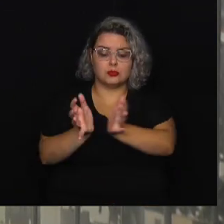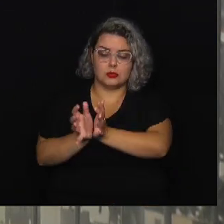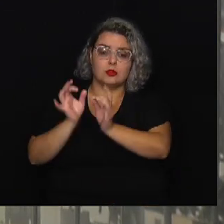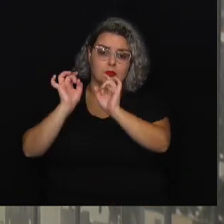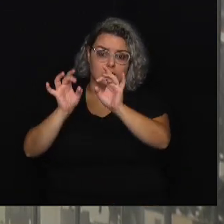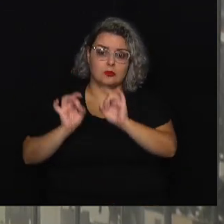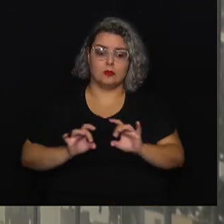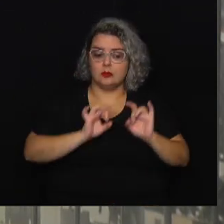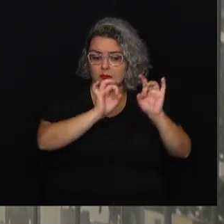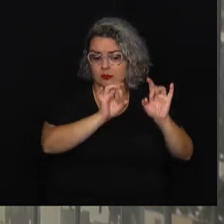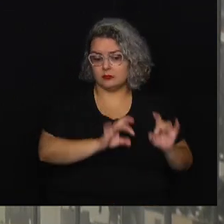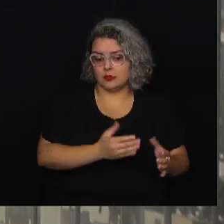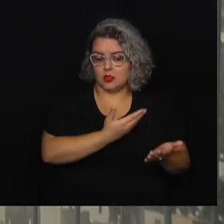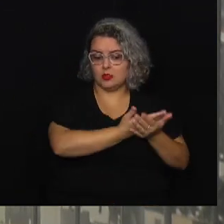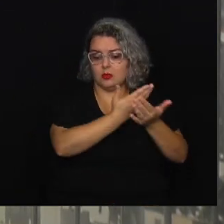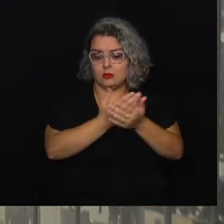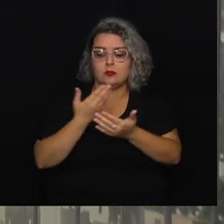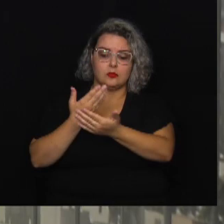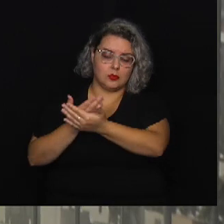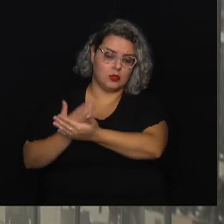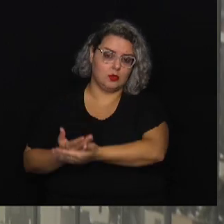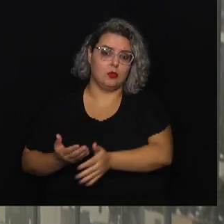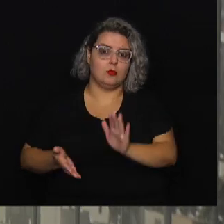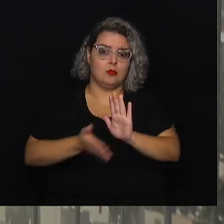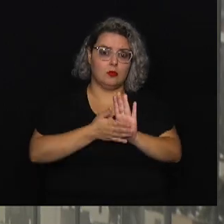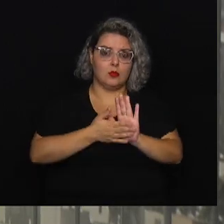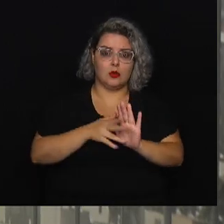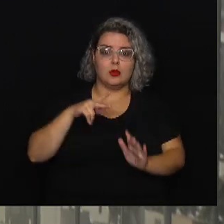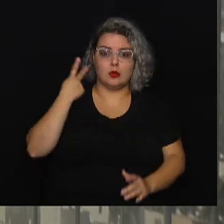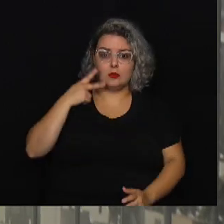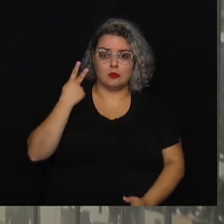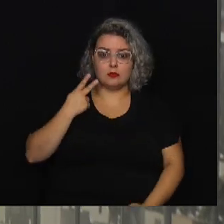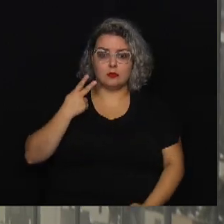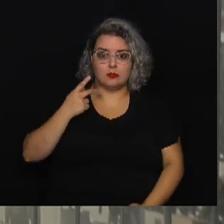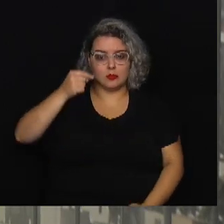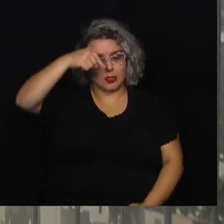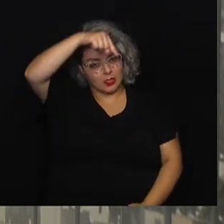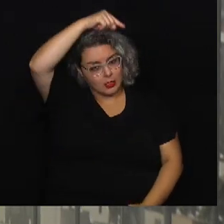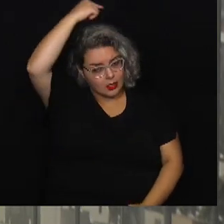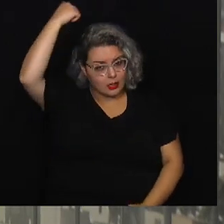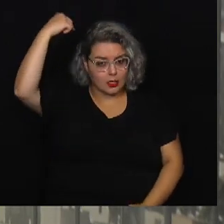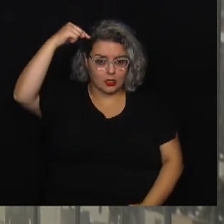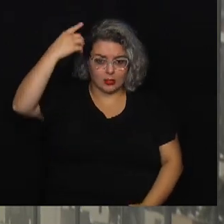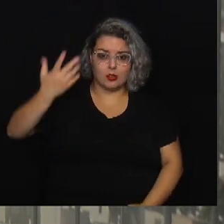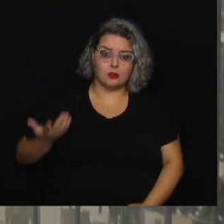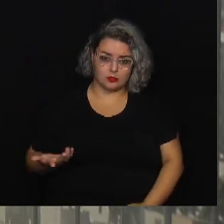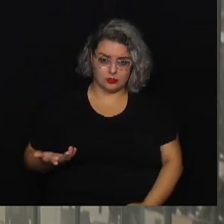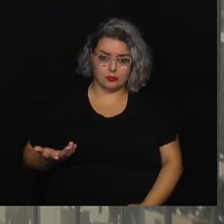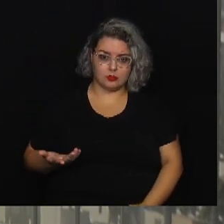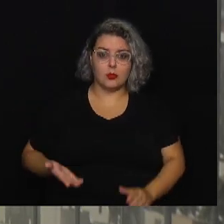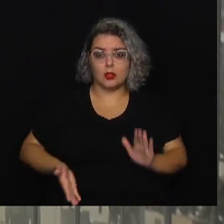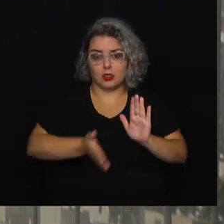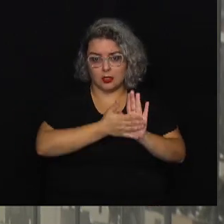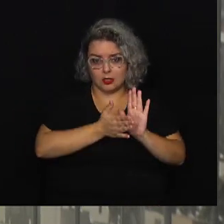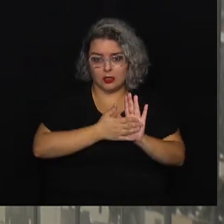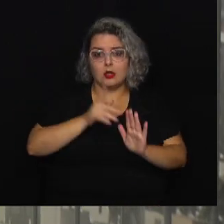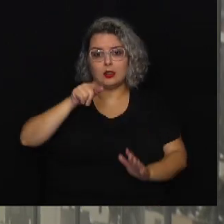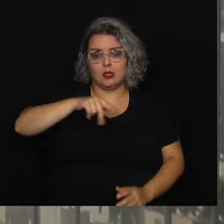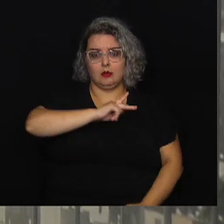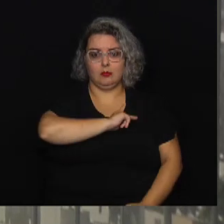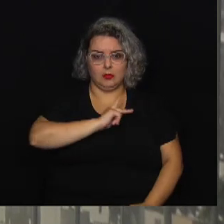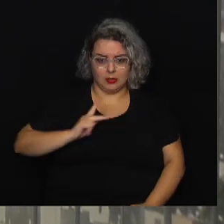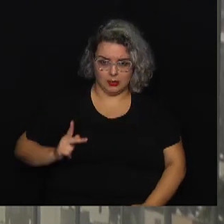de estudo propostas pelo vereador Paulo Gaspar, que na condição de proponente irá